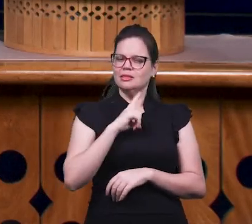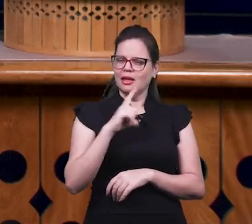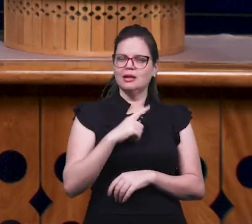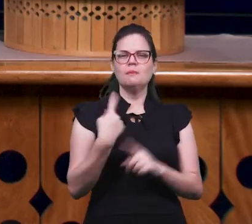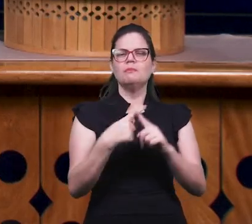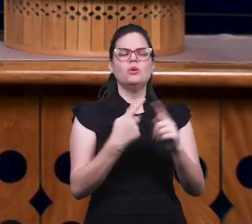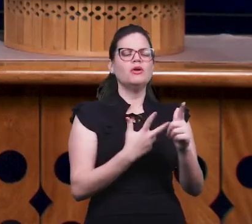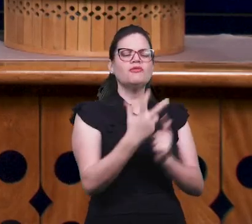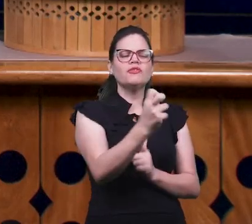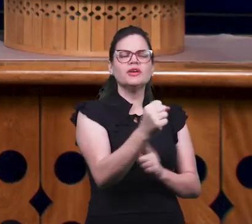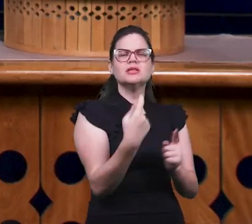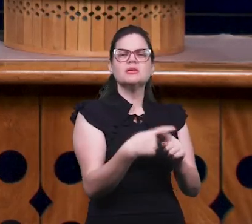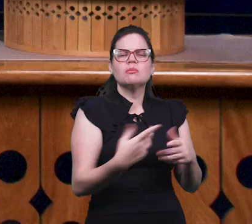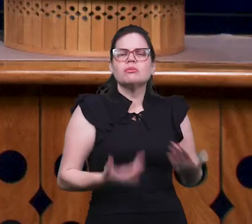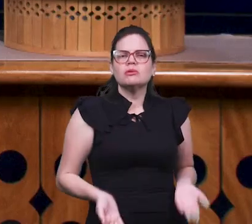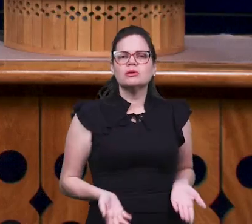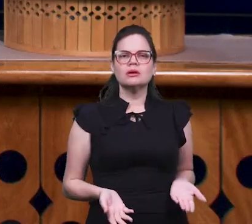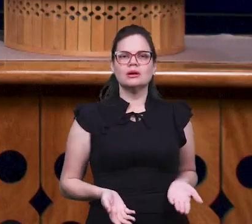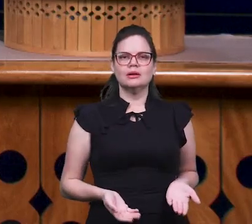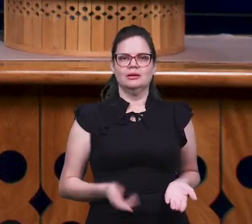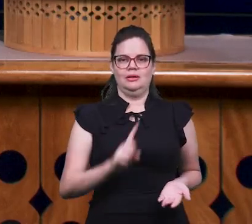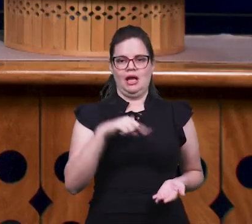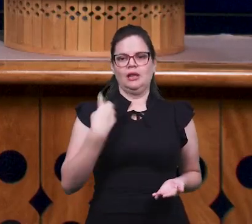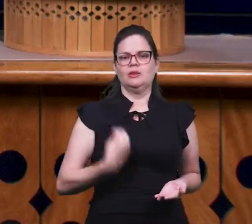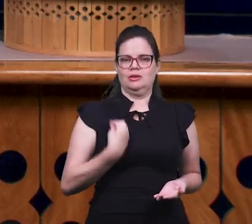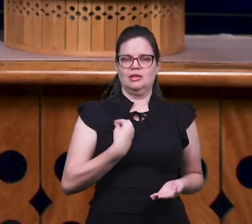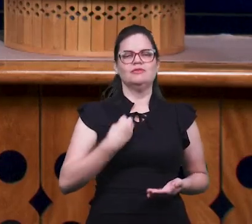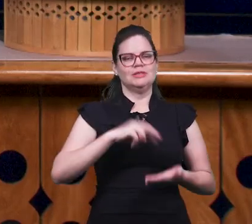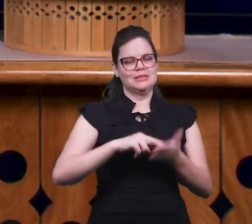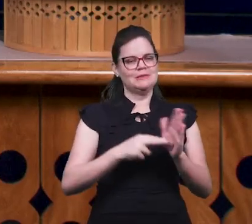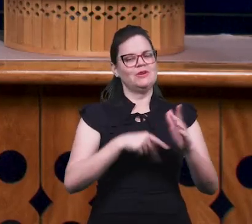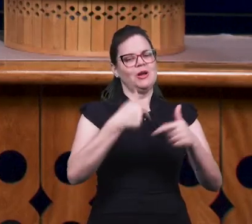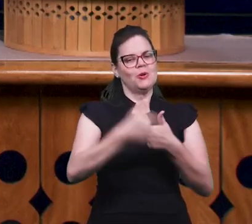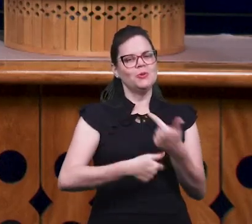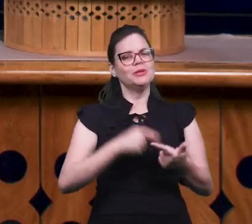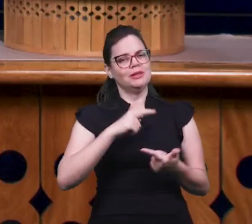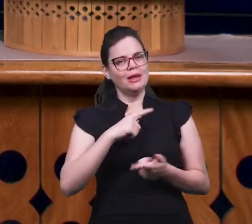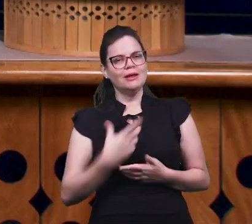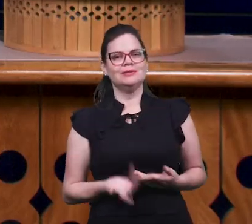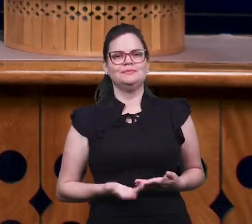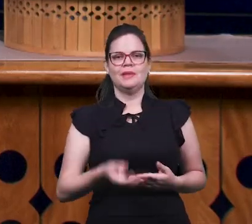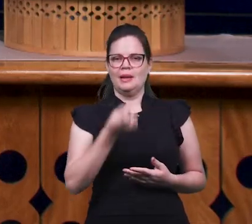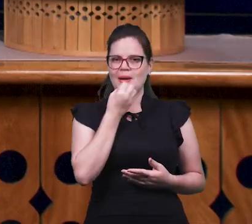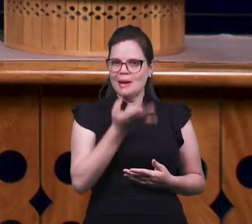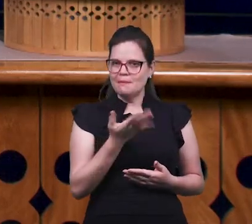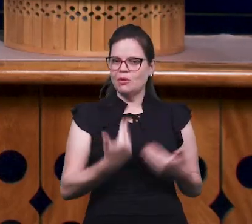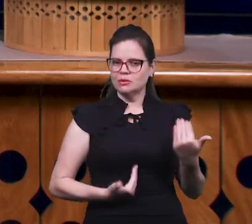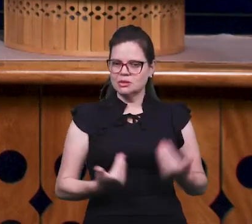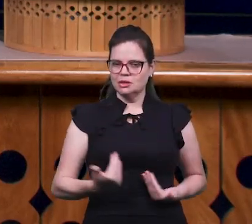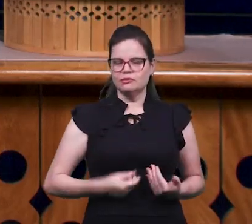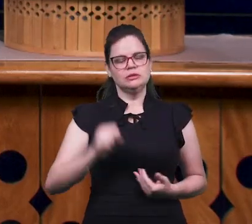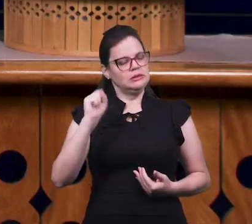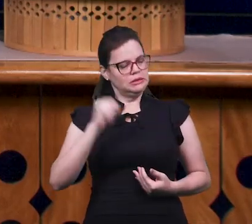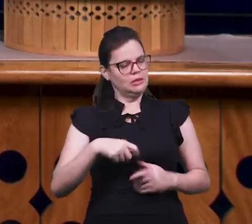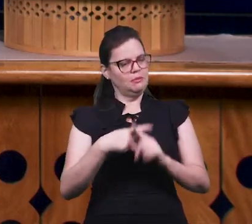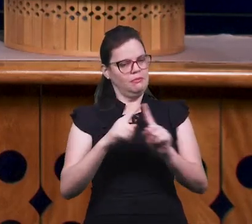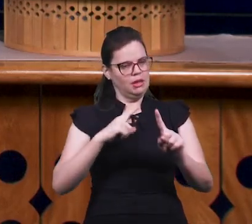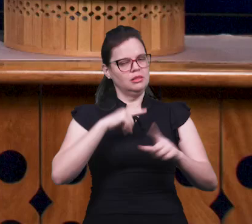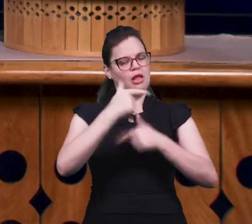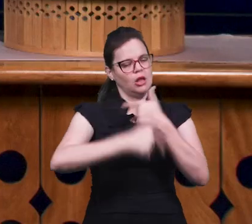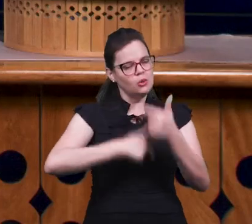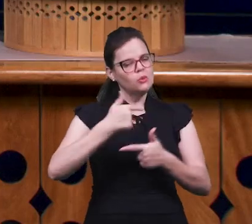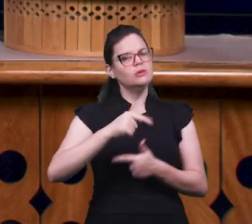tem o que vencer. Por que vencer? Porque a nossa vida é uma batalha. É bom, o evangelho é bom, mas é batalha.